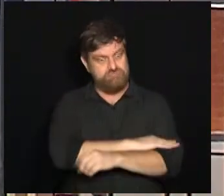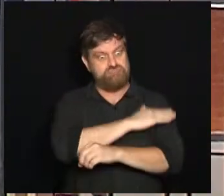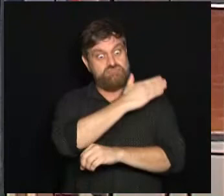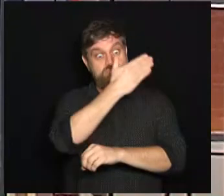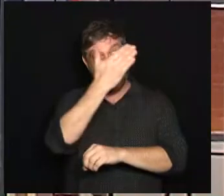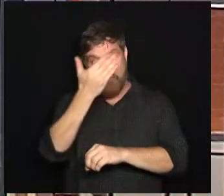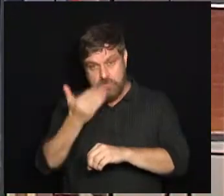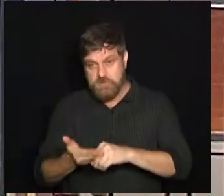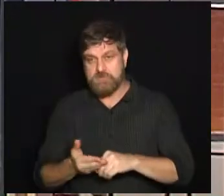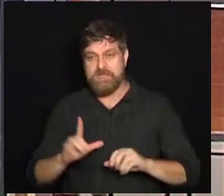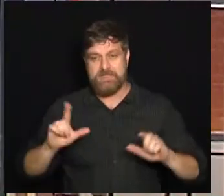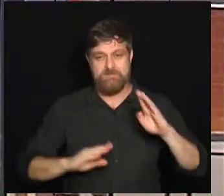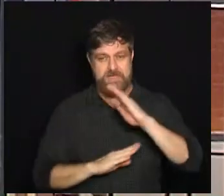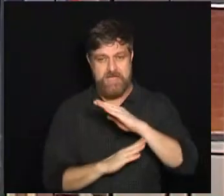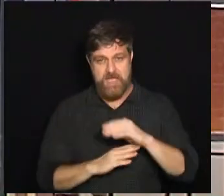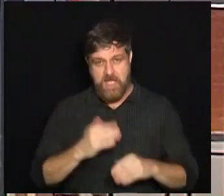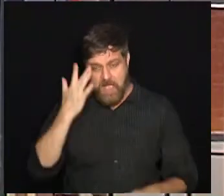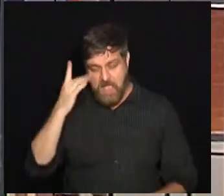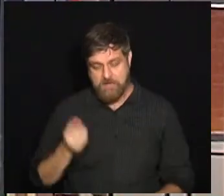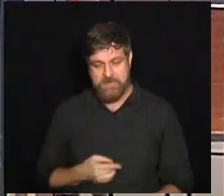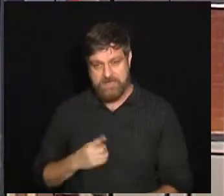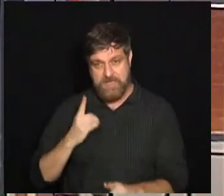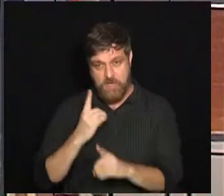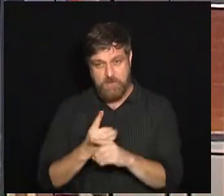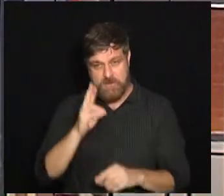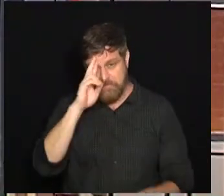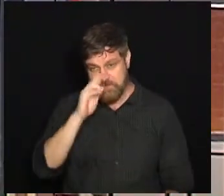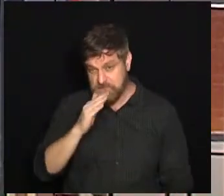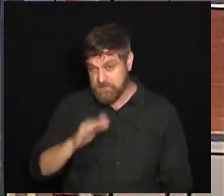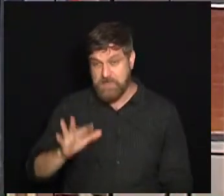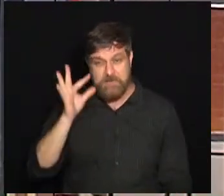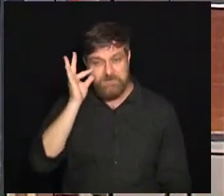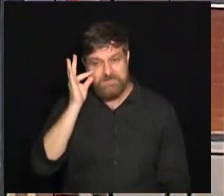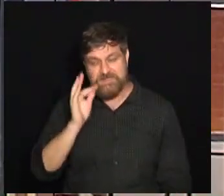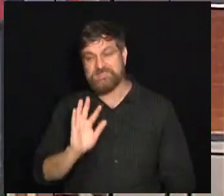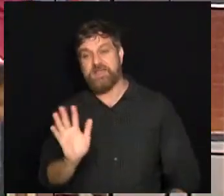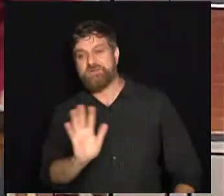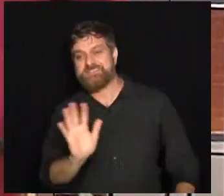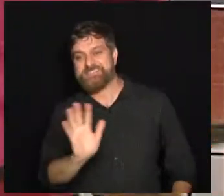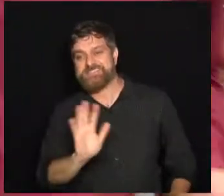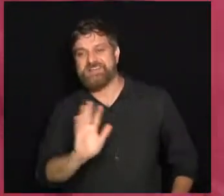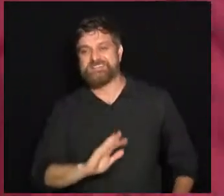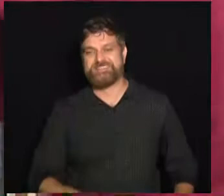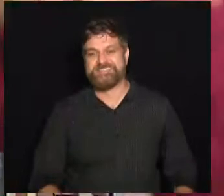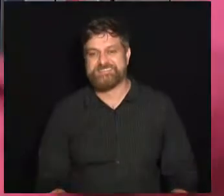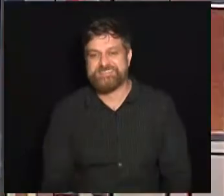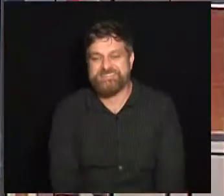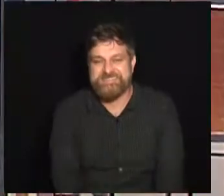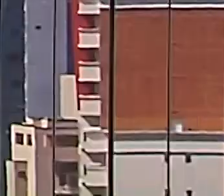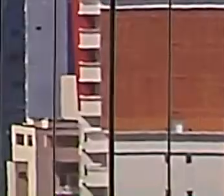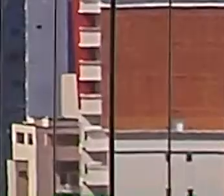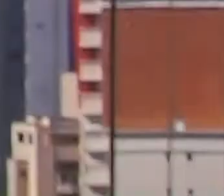Câmara Campinas. E eu volto amanhã ao 12h30 ao vivo. Até lá. Tchau, tchau.